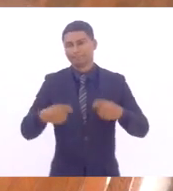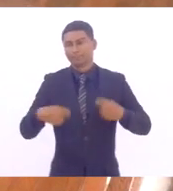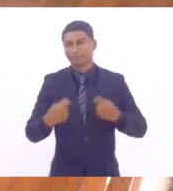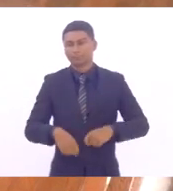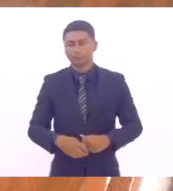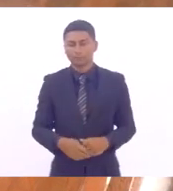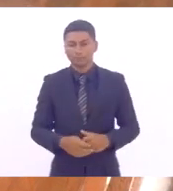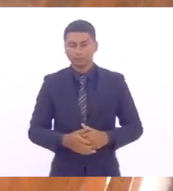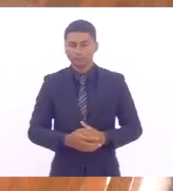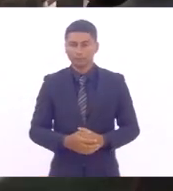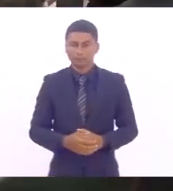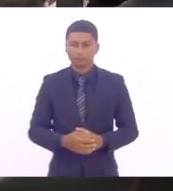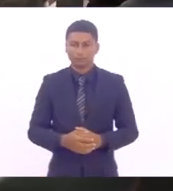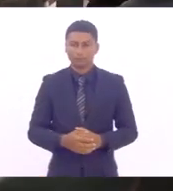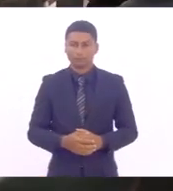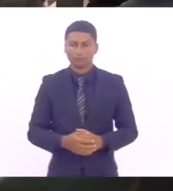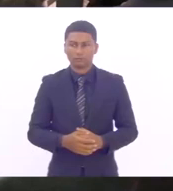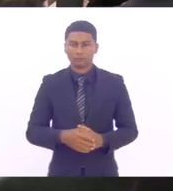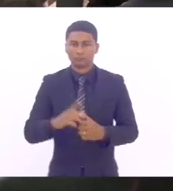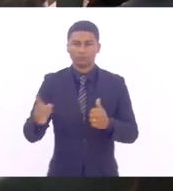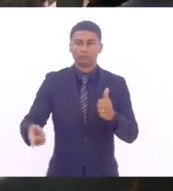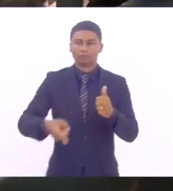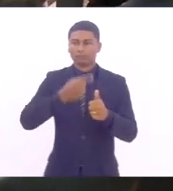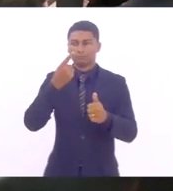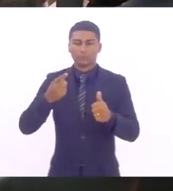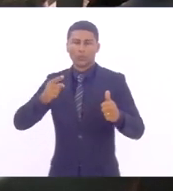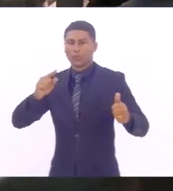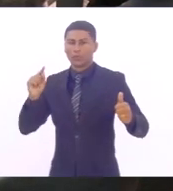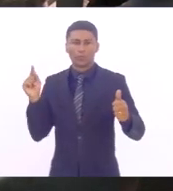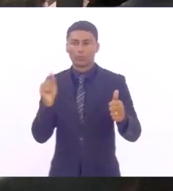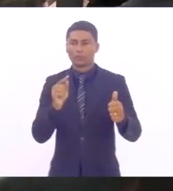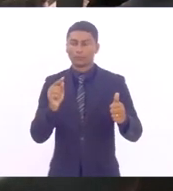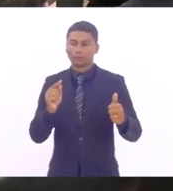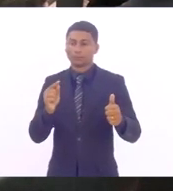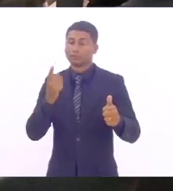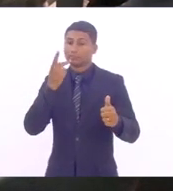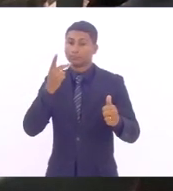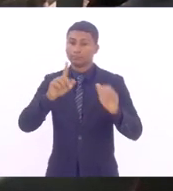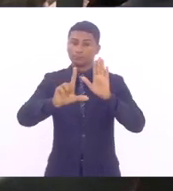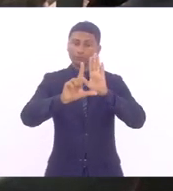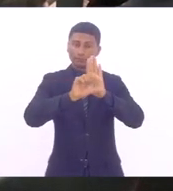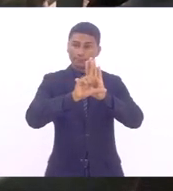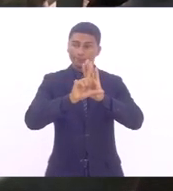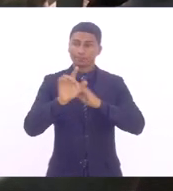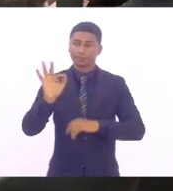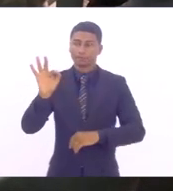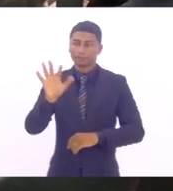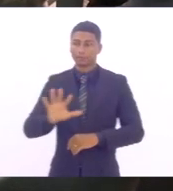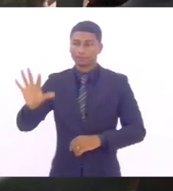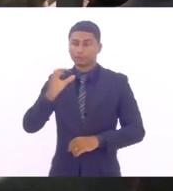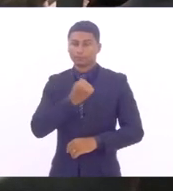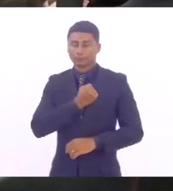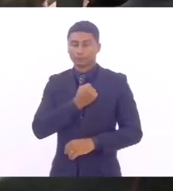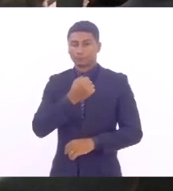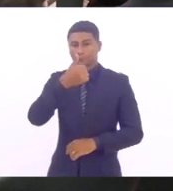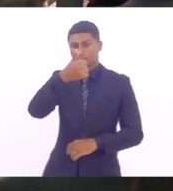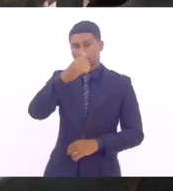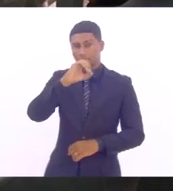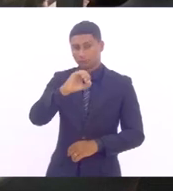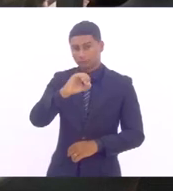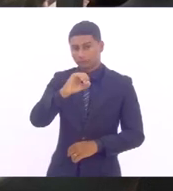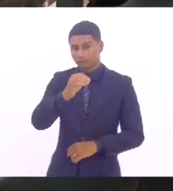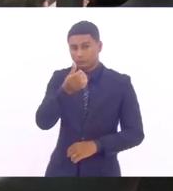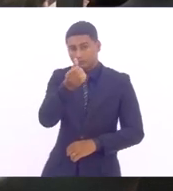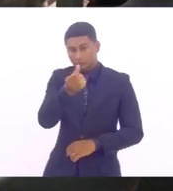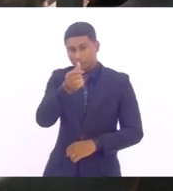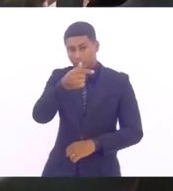favor. Primeiramente, a gente inicia a nossa fala citando a Lei Federal, né, 10.671 de 2003,